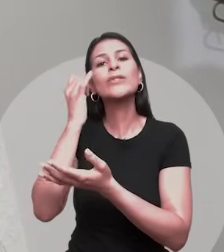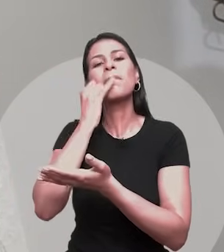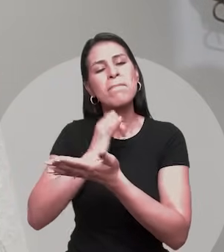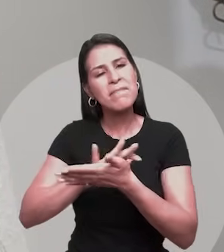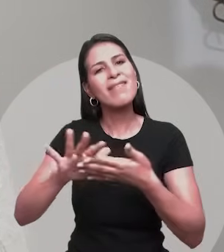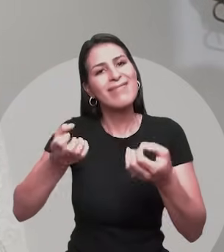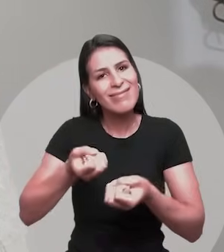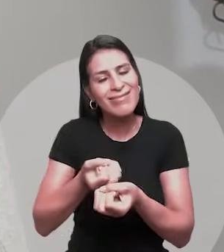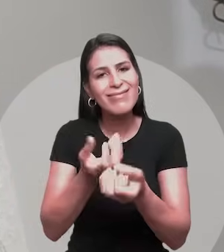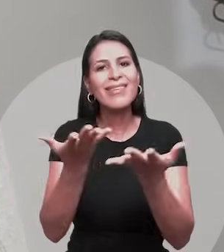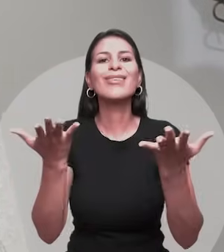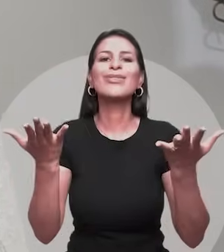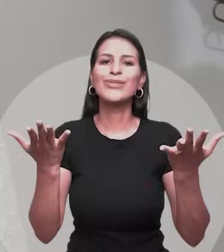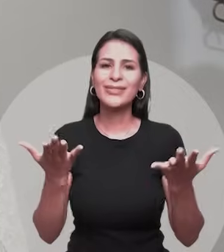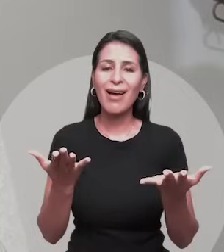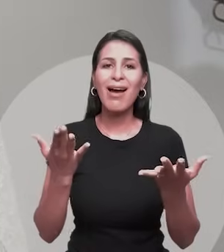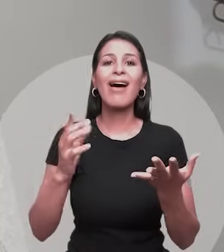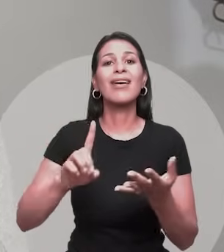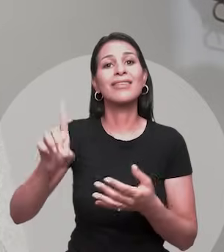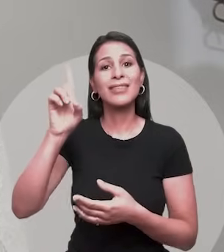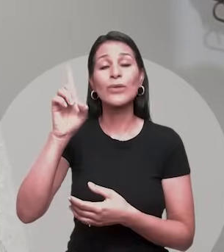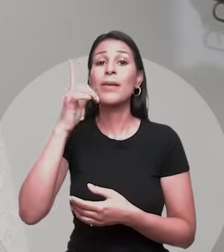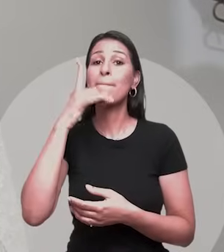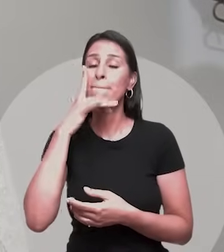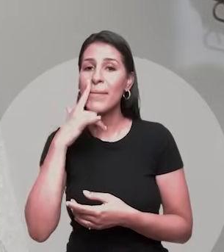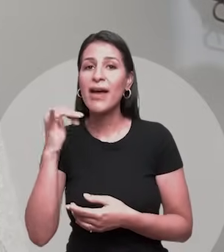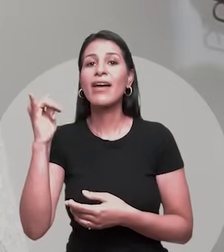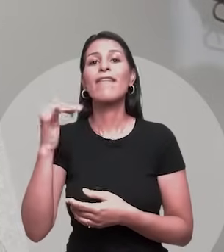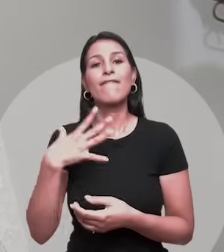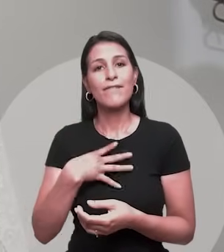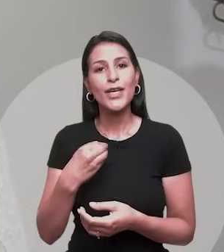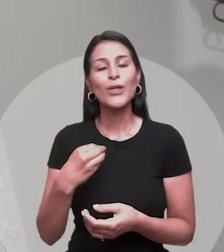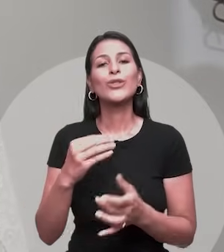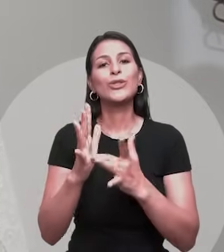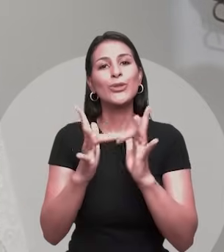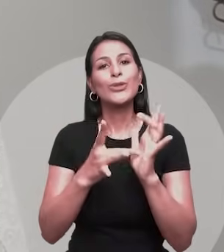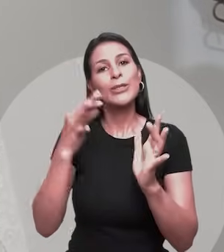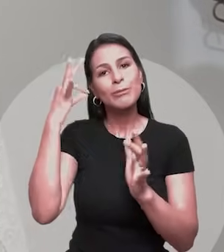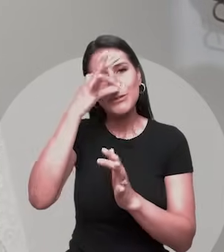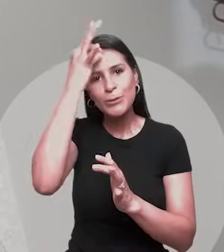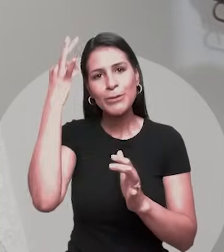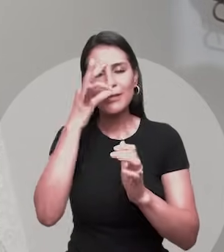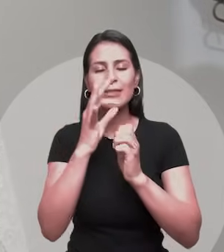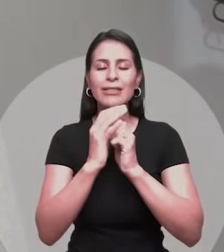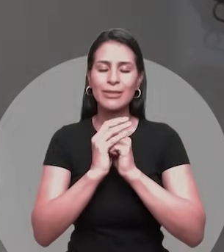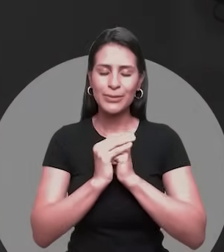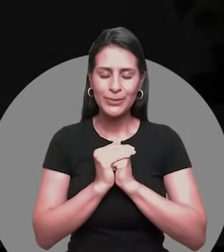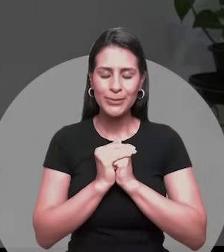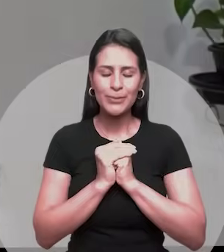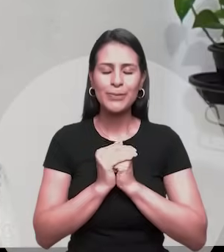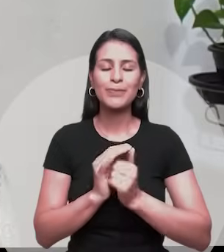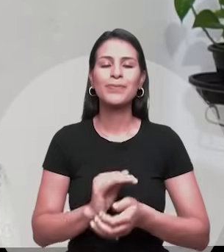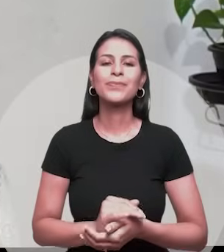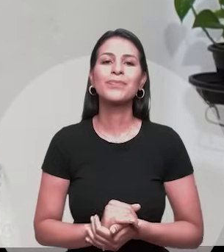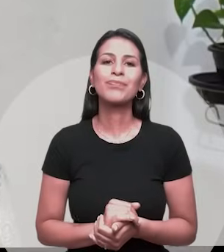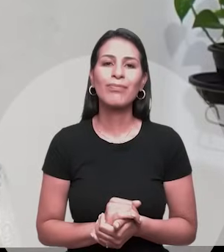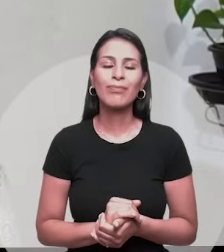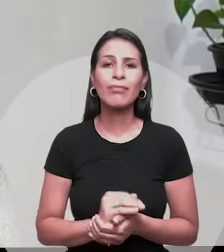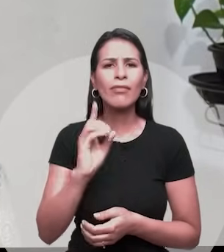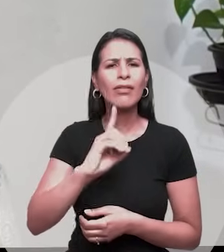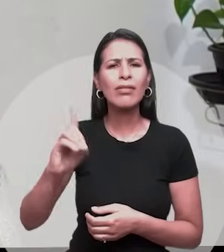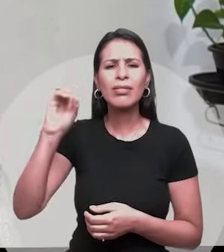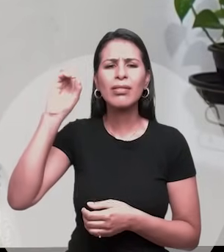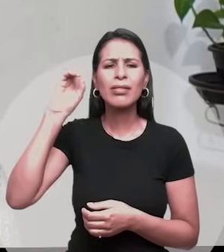do nosso Senhor. Deus Pai, Filho e Espírito Santo. Amém. Deus, em sua